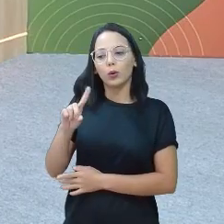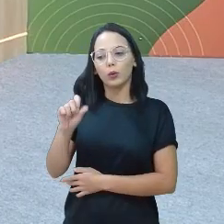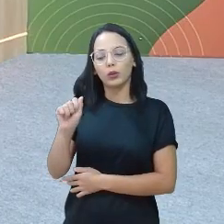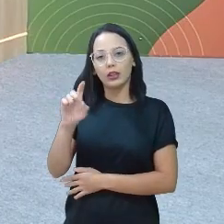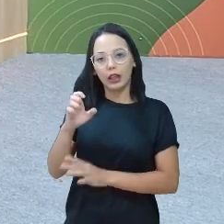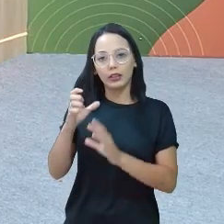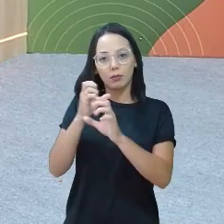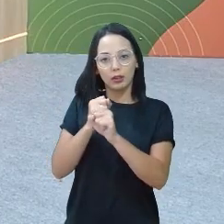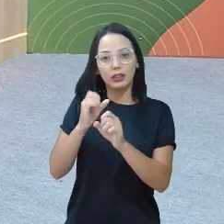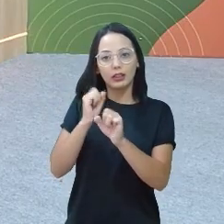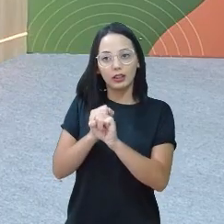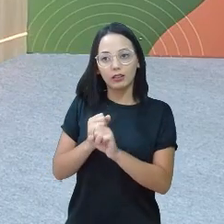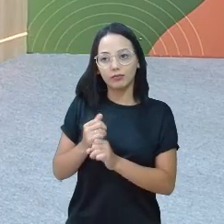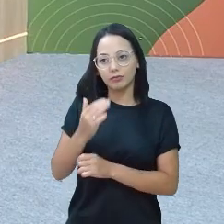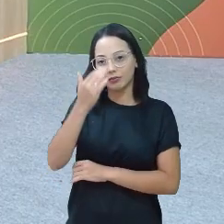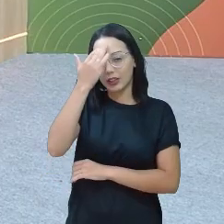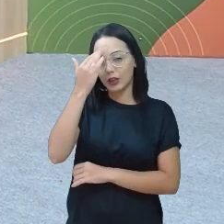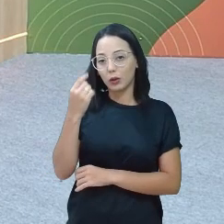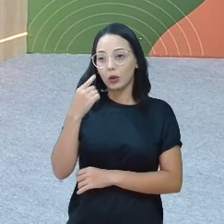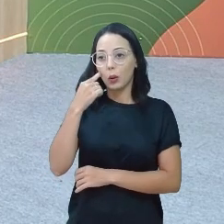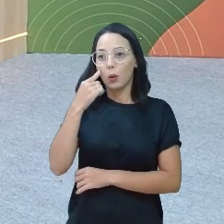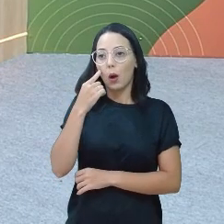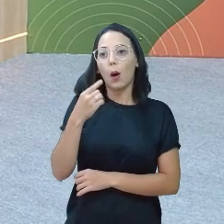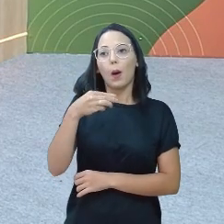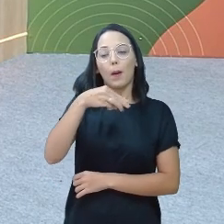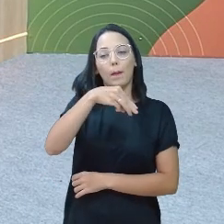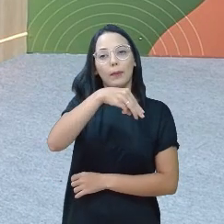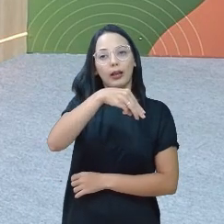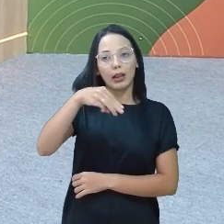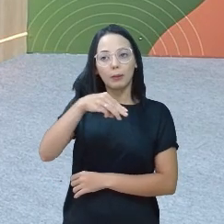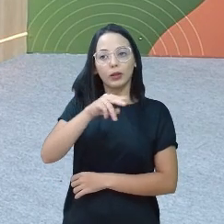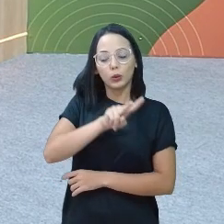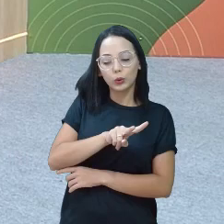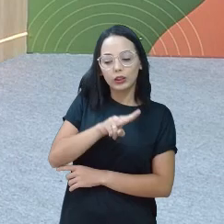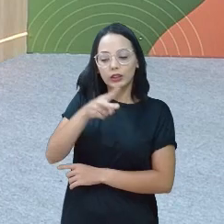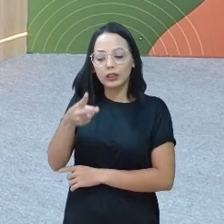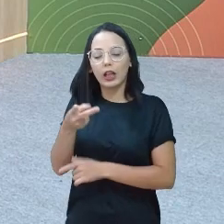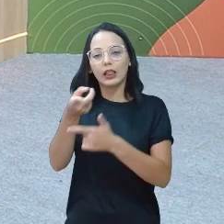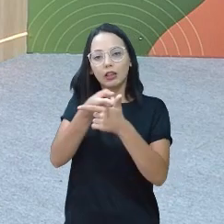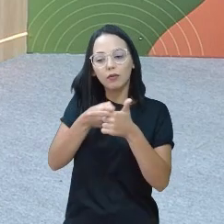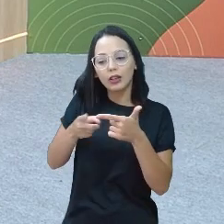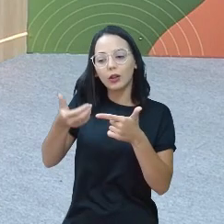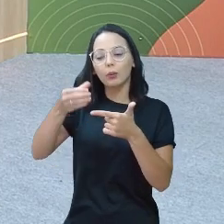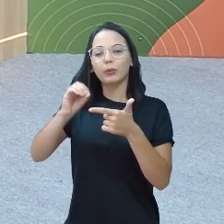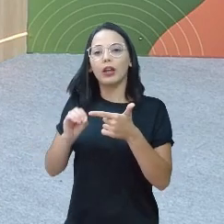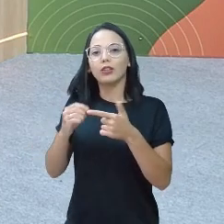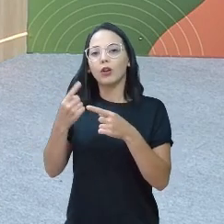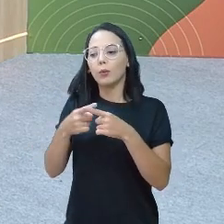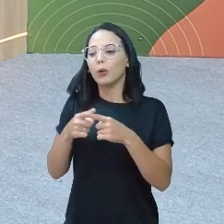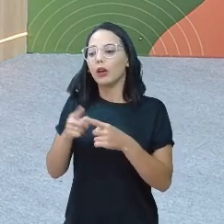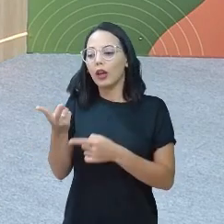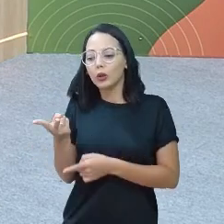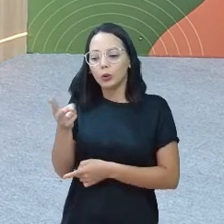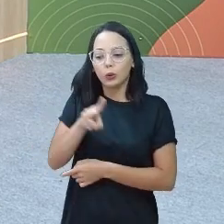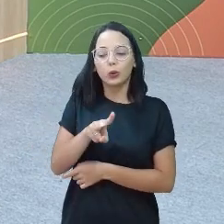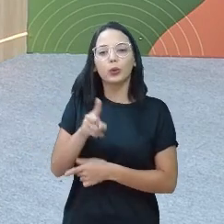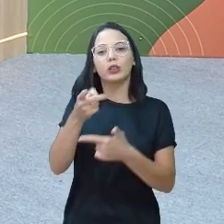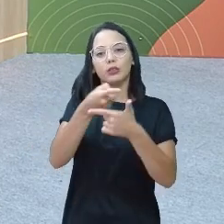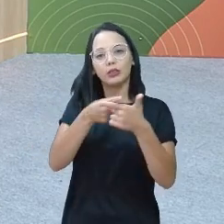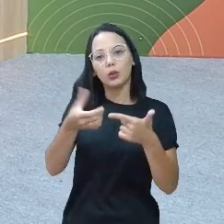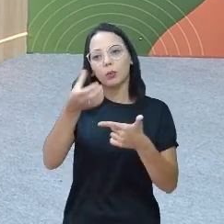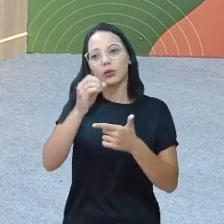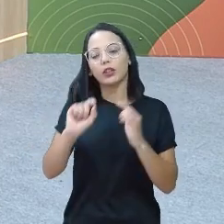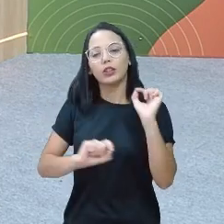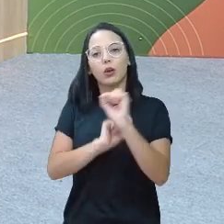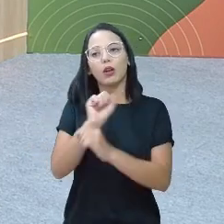medida. E aí, quando a gente saiu do milímetro para o centímetro, ó, foi dividindo por 10, né? Dividindo para 10, a gente tinha